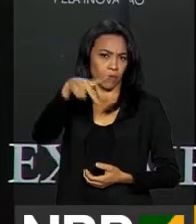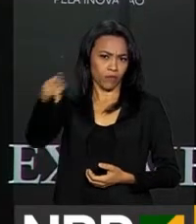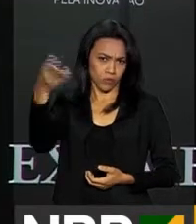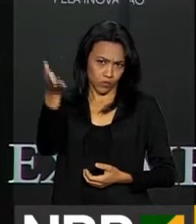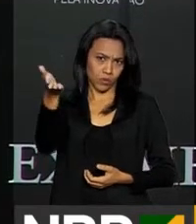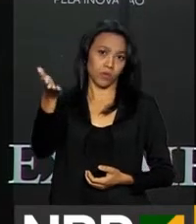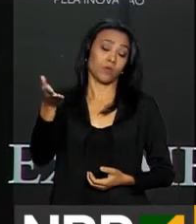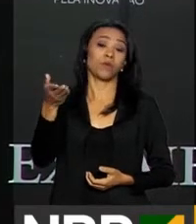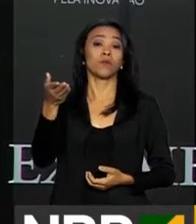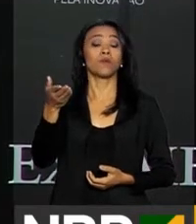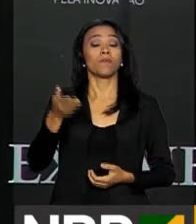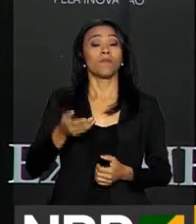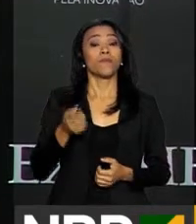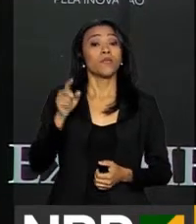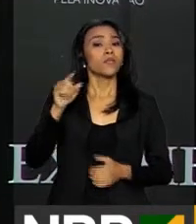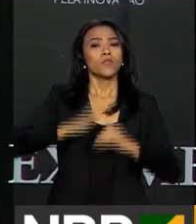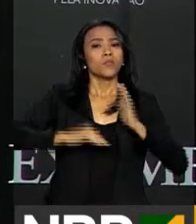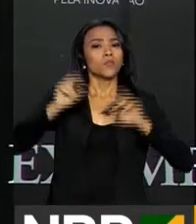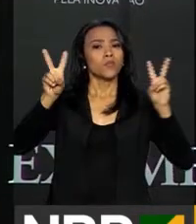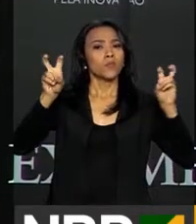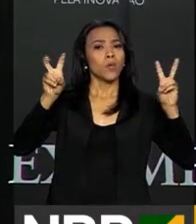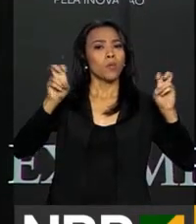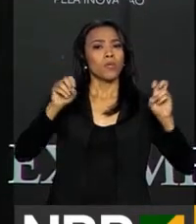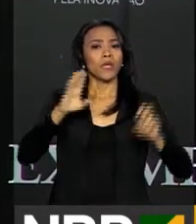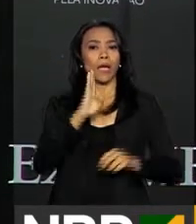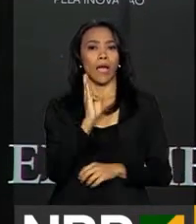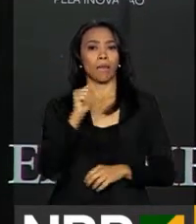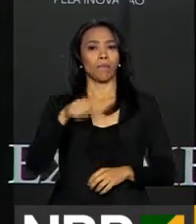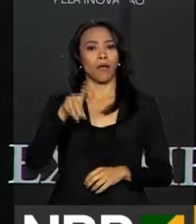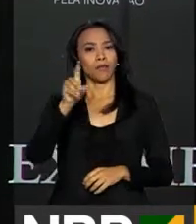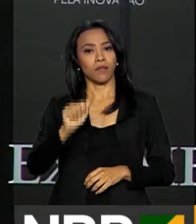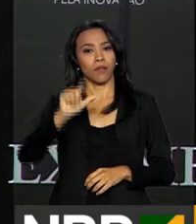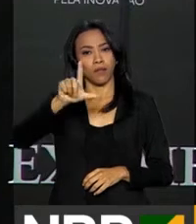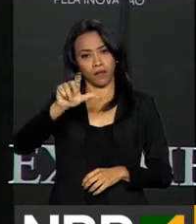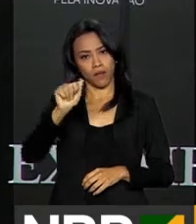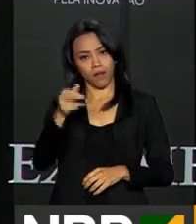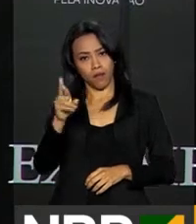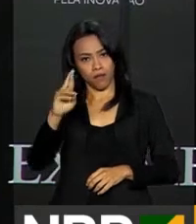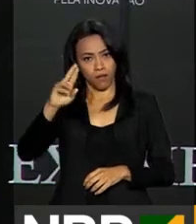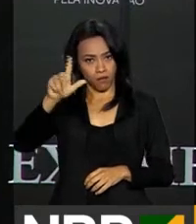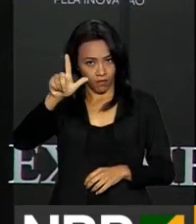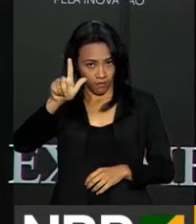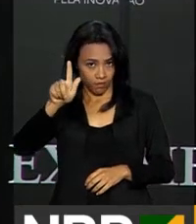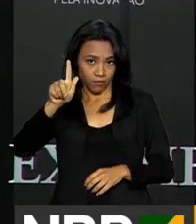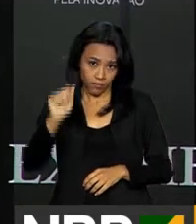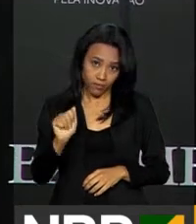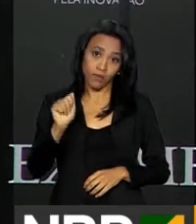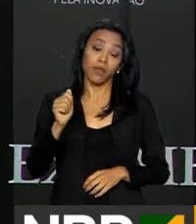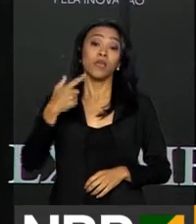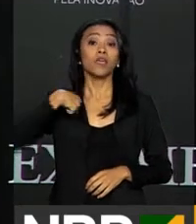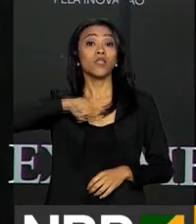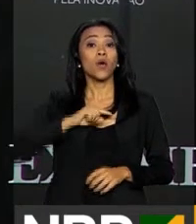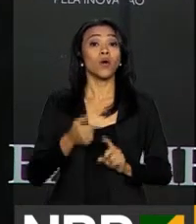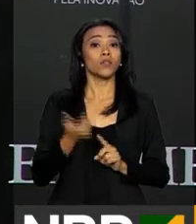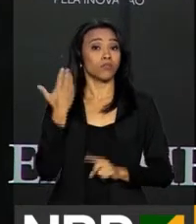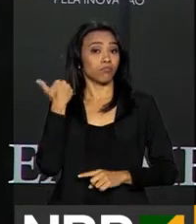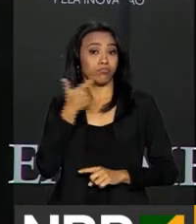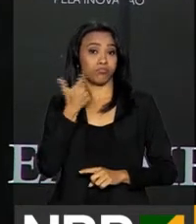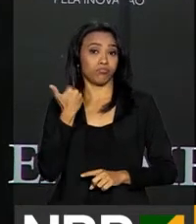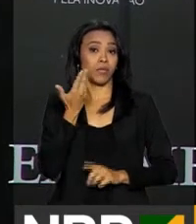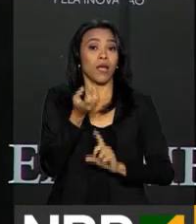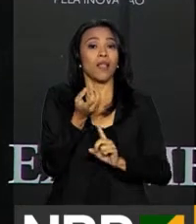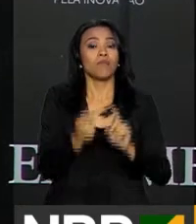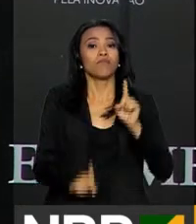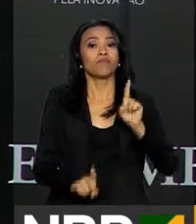do professor Sumitra sobre a banda larga. E muito recentemente é que nós lançamos o chamado satélite geoestacionário,